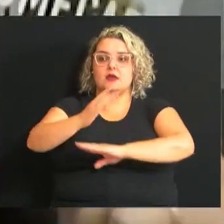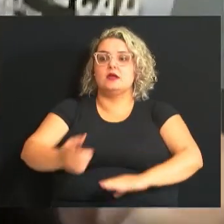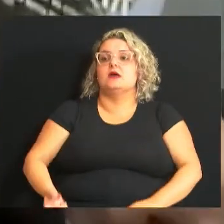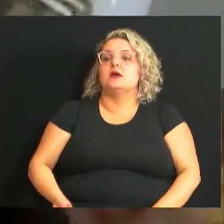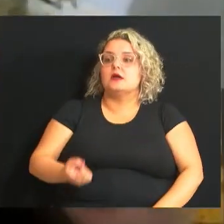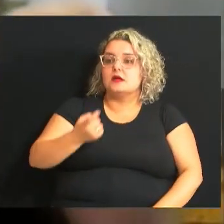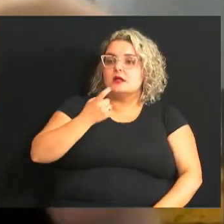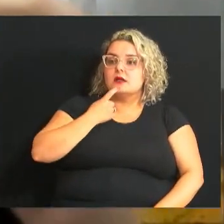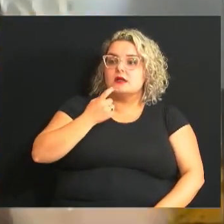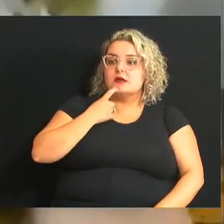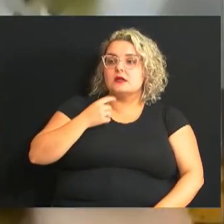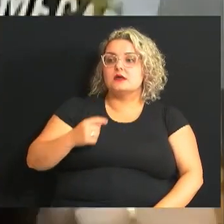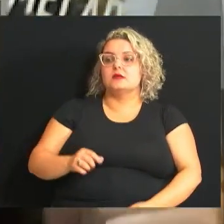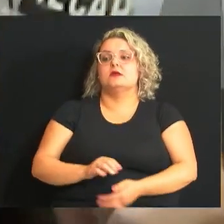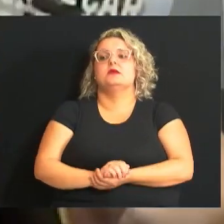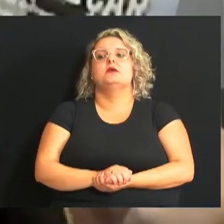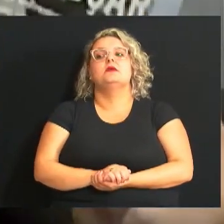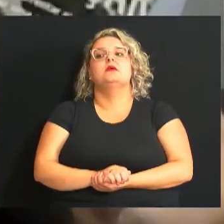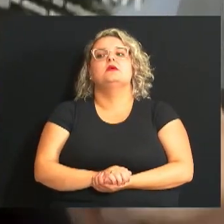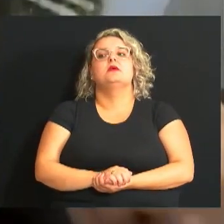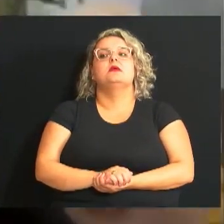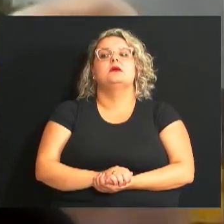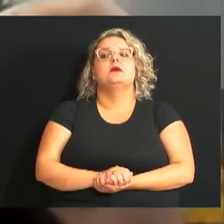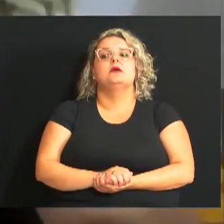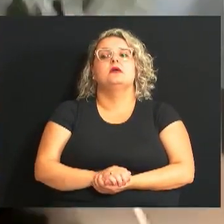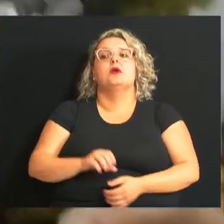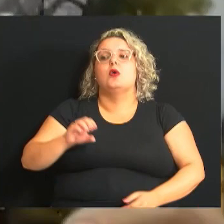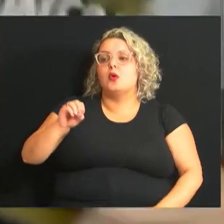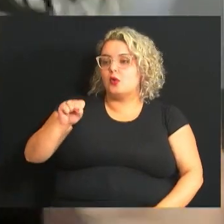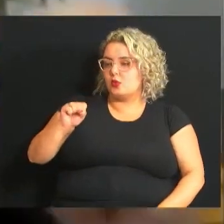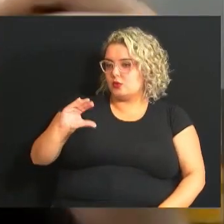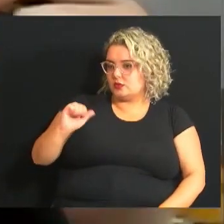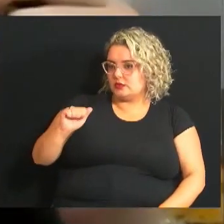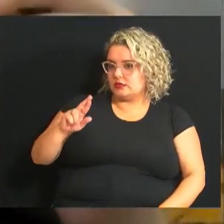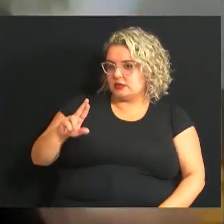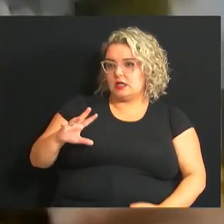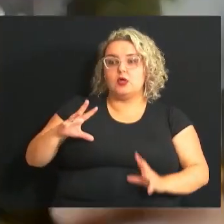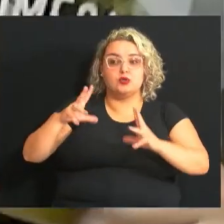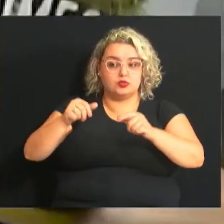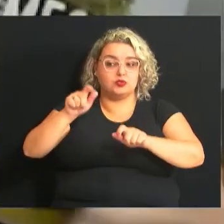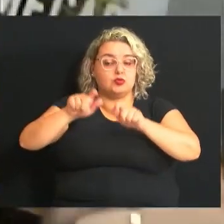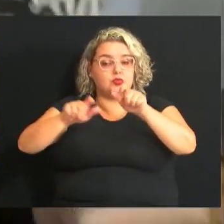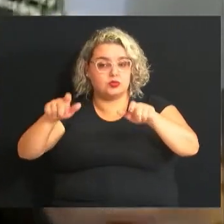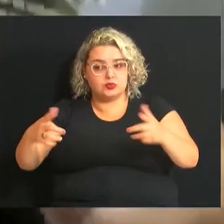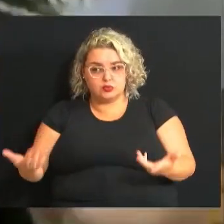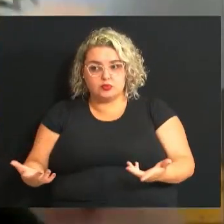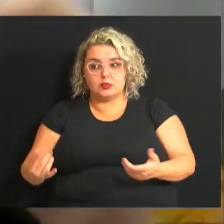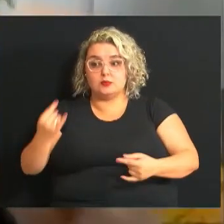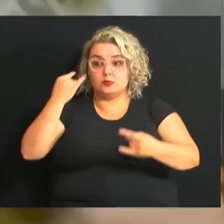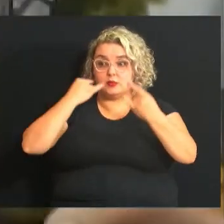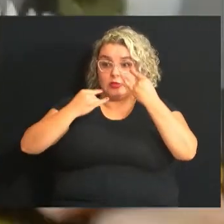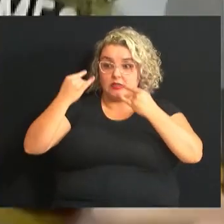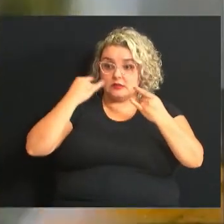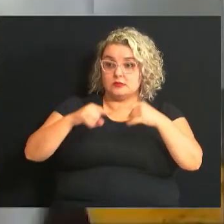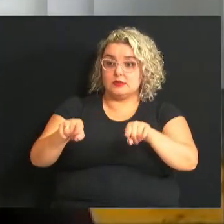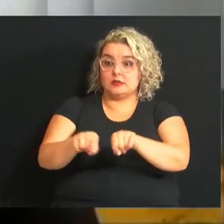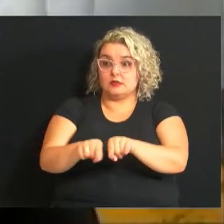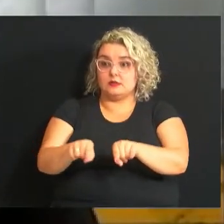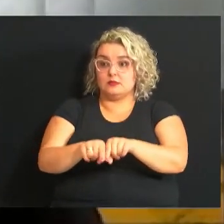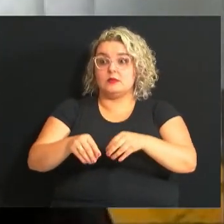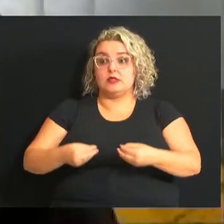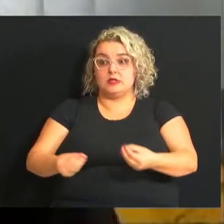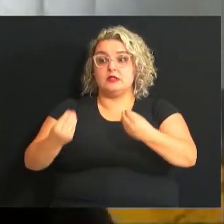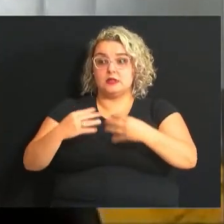nesse projeto, a Oscar Schmidt, a todas as pessoas que me inspiraram também, me deram força aí para escrever